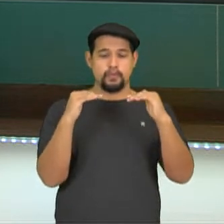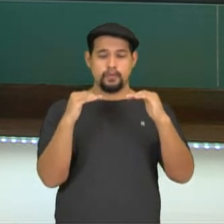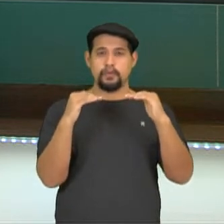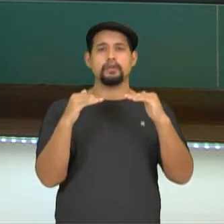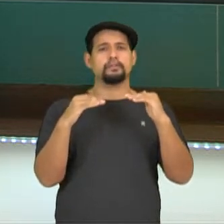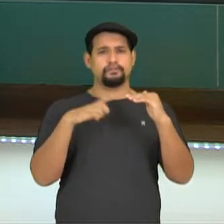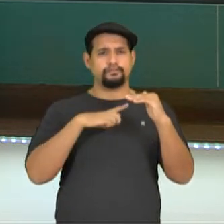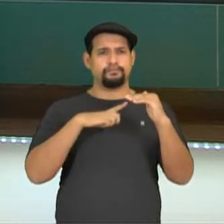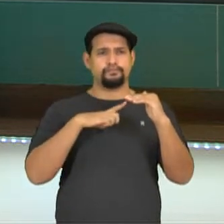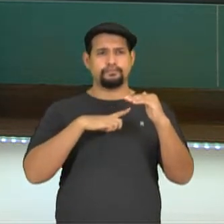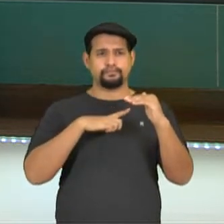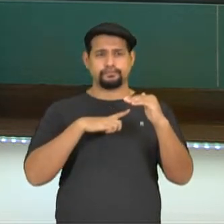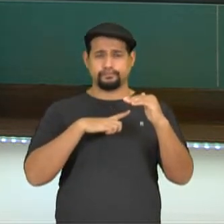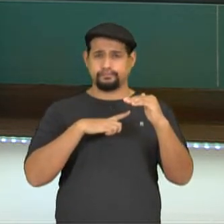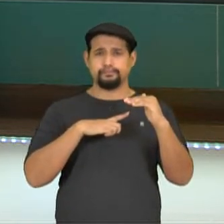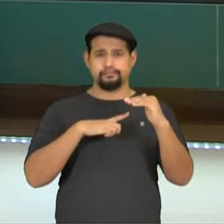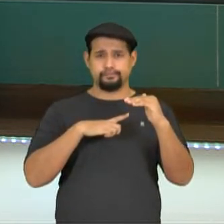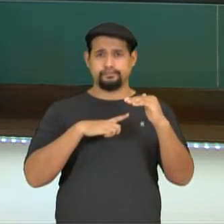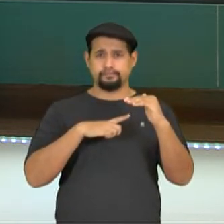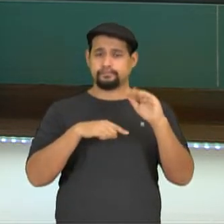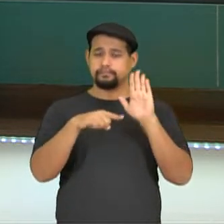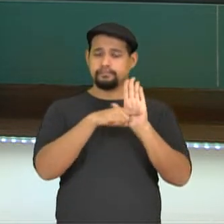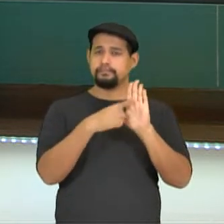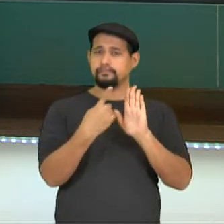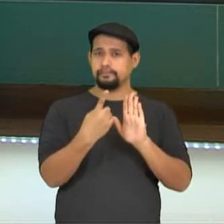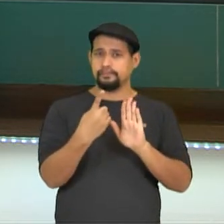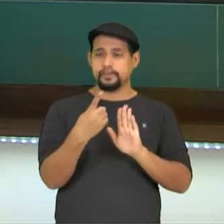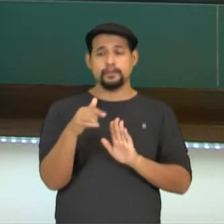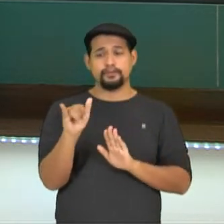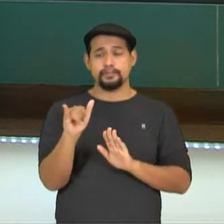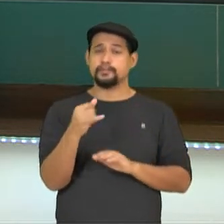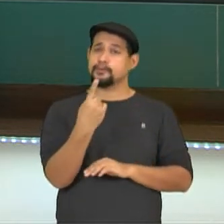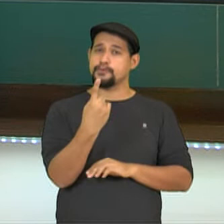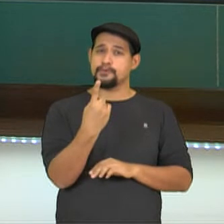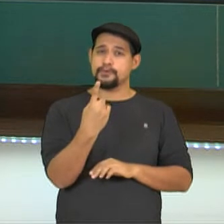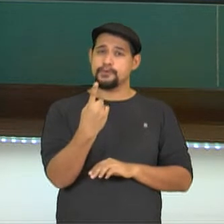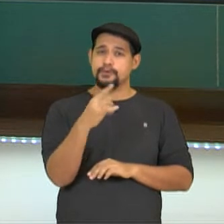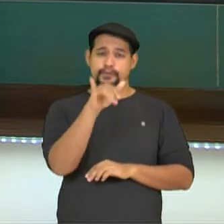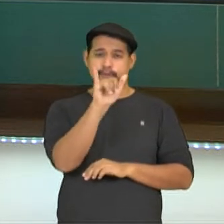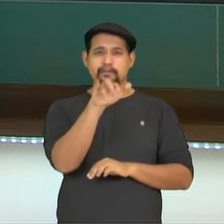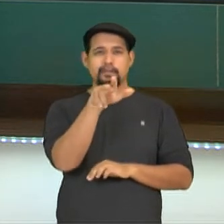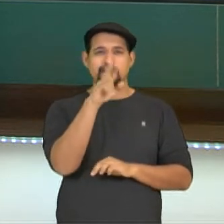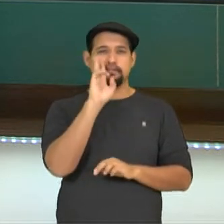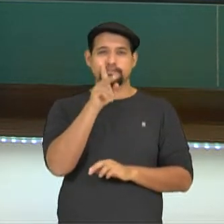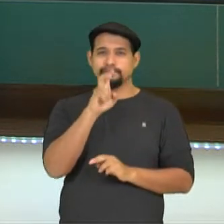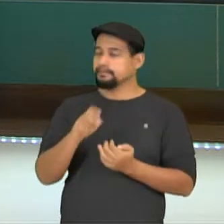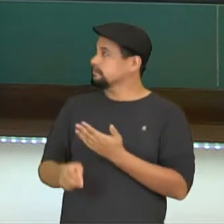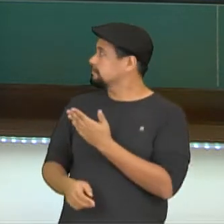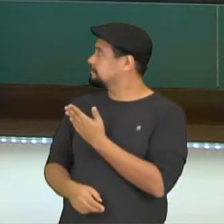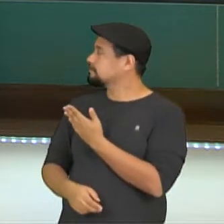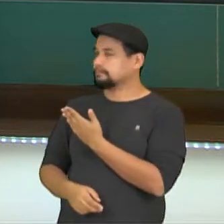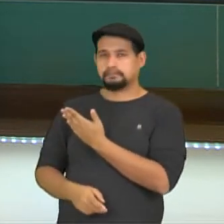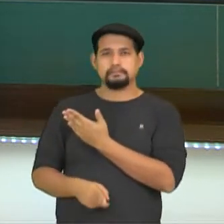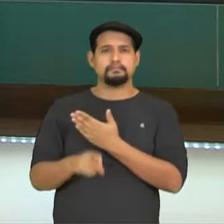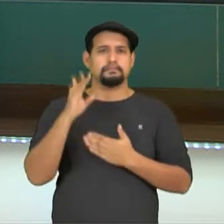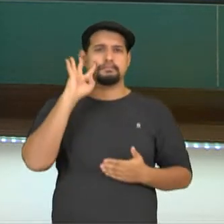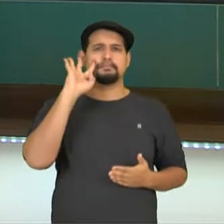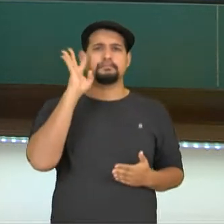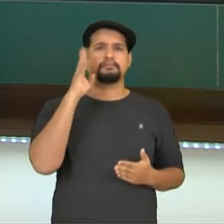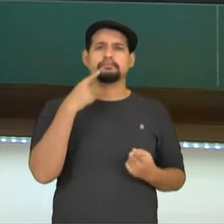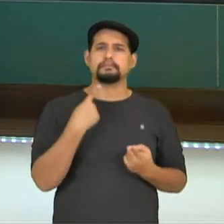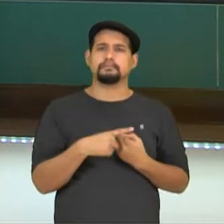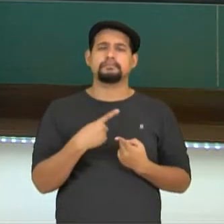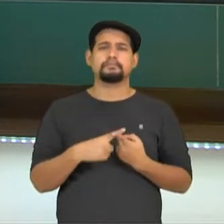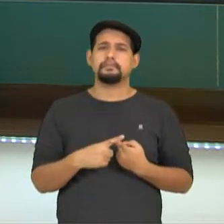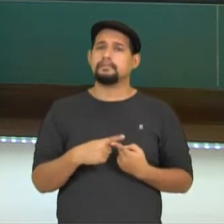nós temos o simétrico, o par ordenado menos 1 no x e 1 no y, conforme vocês podem verificar. Isso acontece, né,